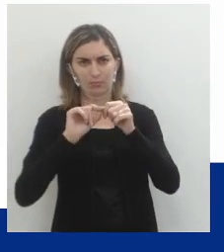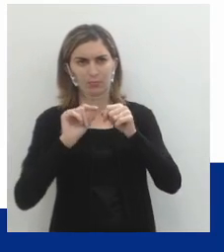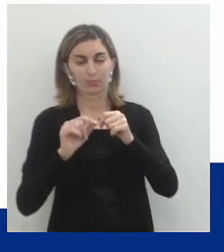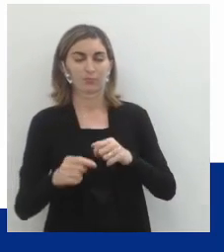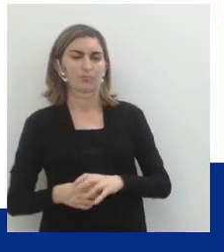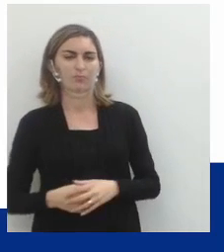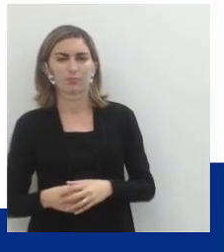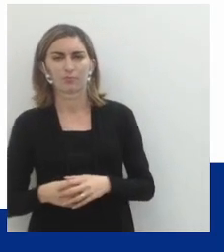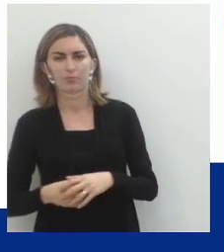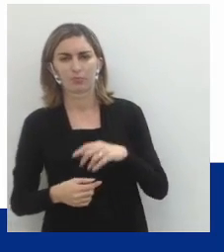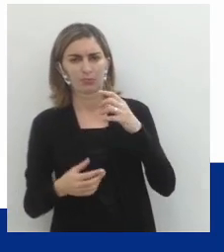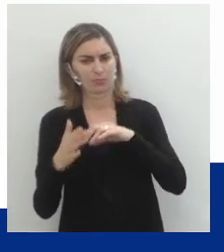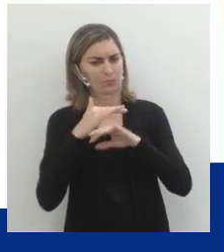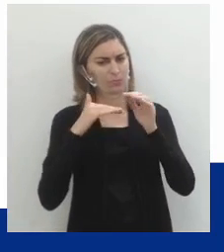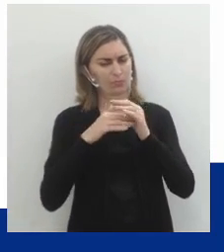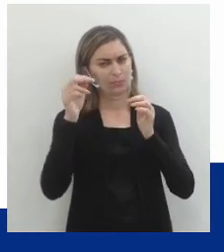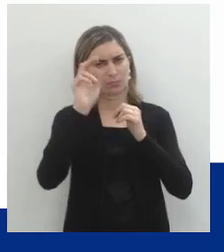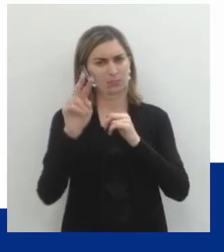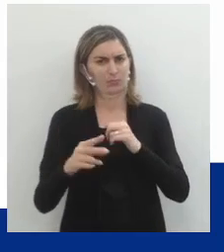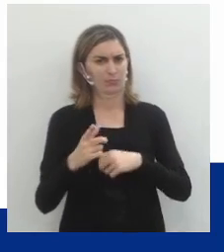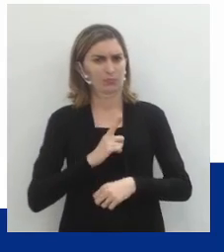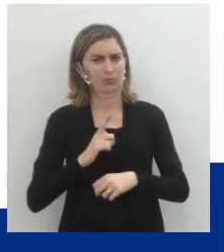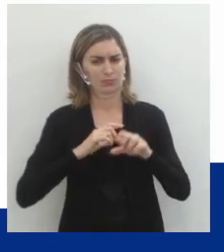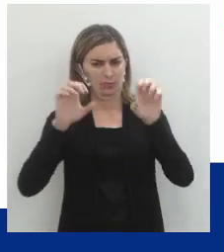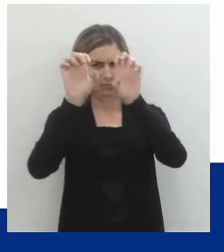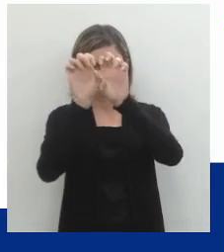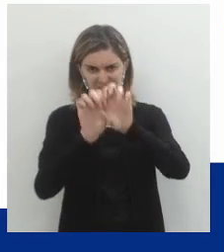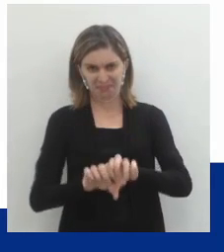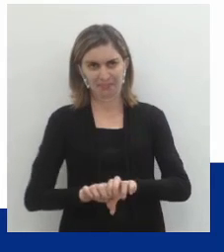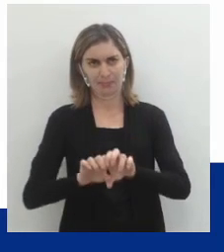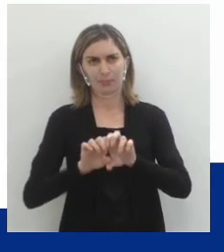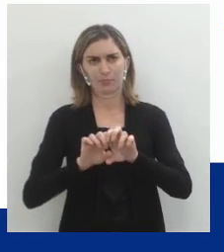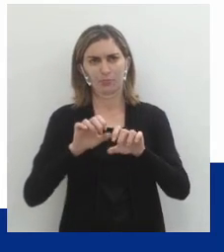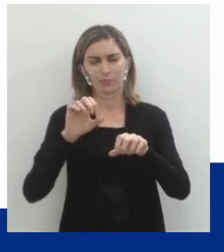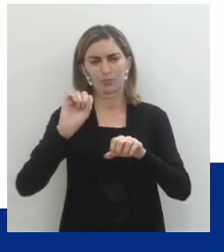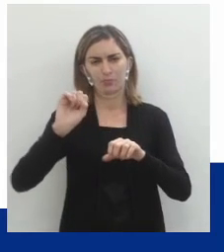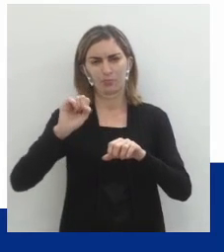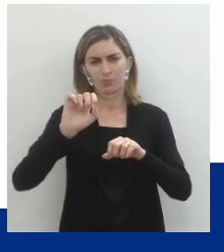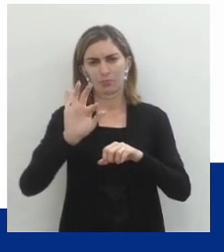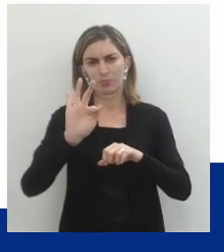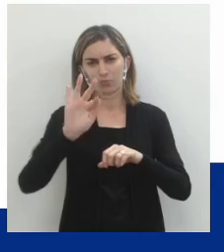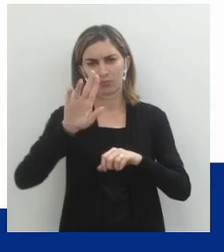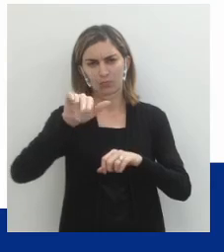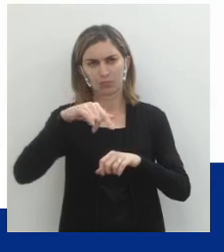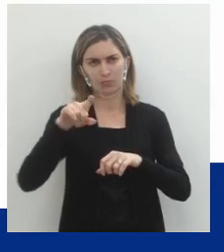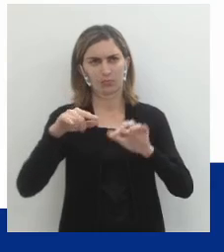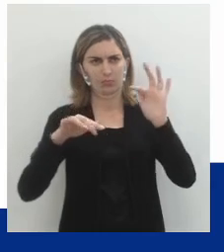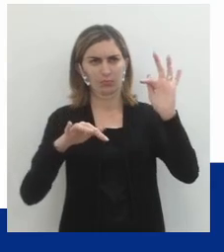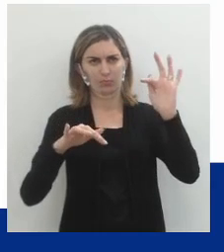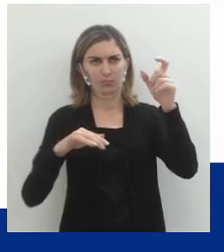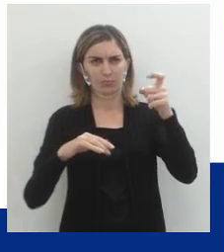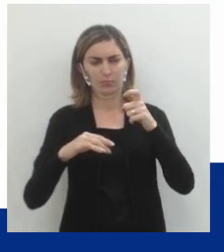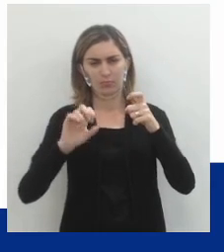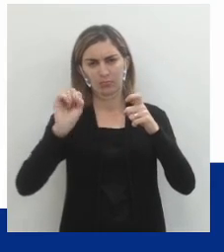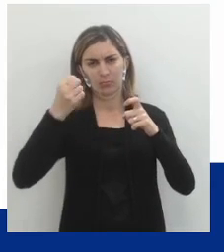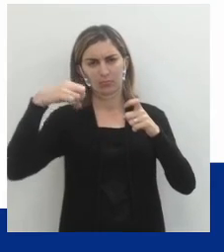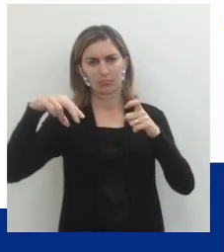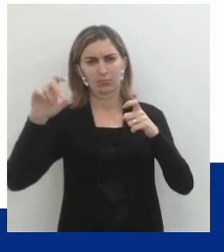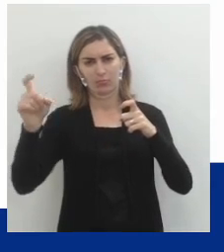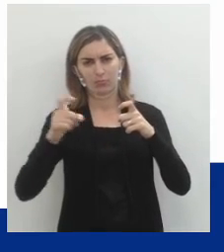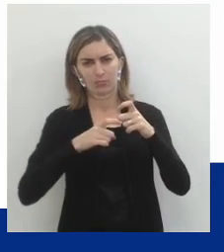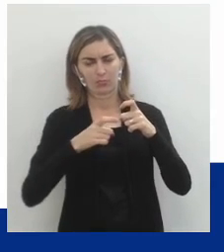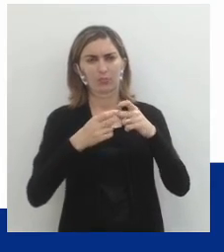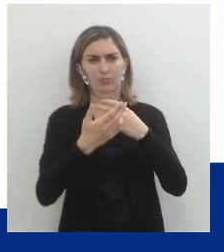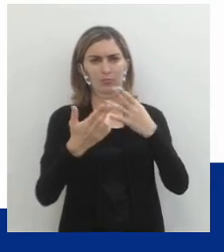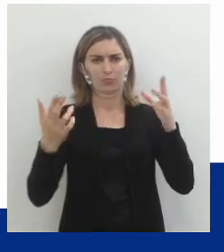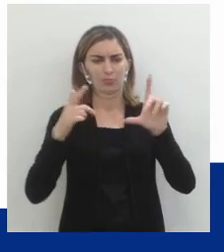seguinte, ó. Toda vez que eu tiver a estrutura sendo trabalhada em função, f de x igual ao seno de x, sendo